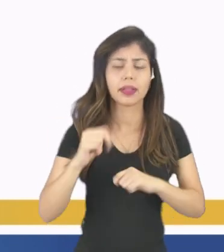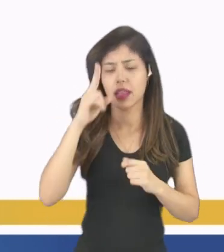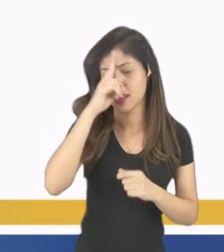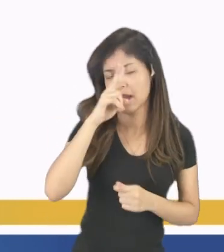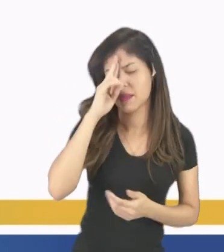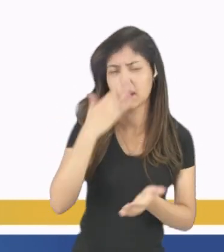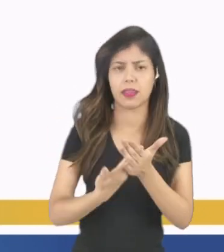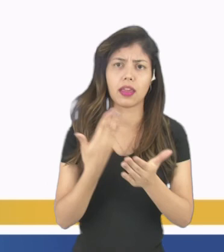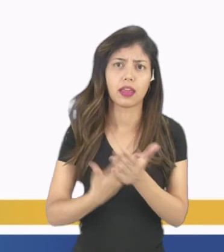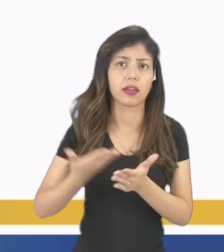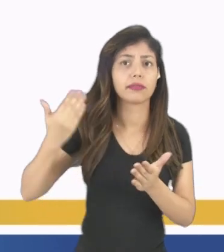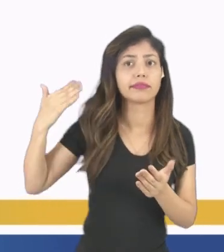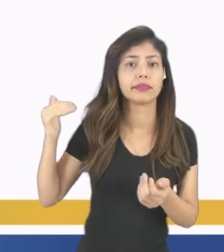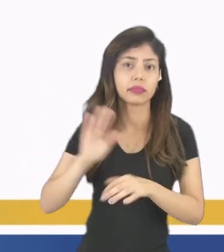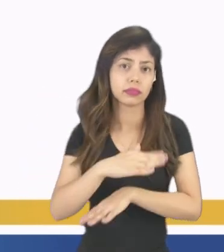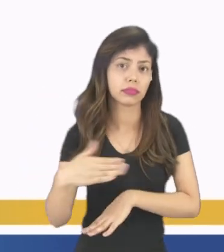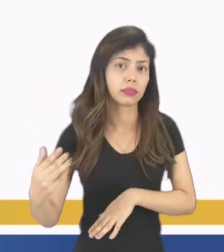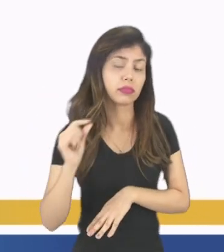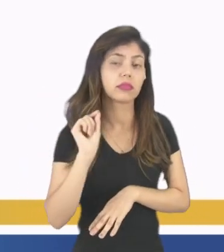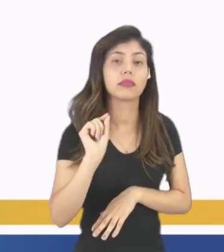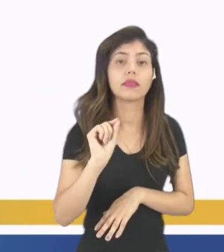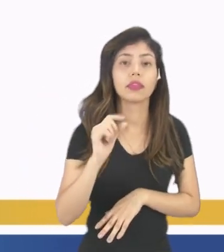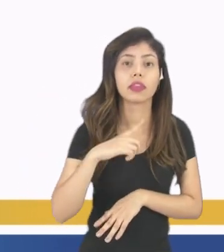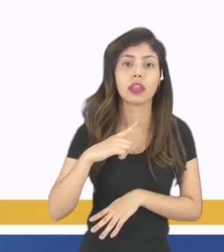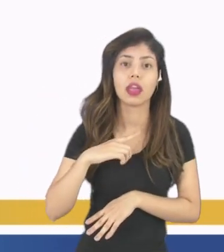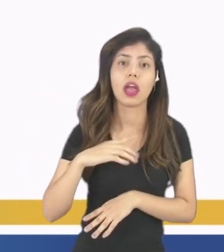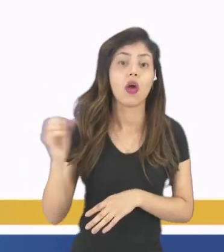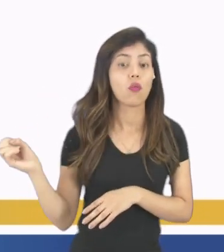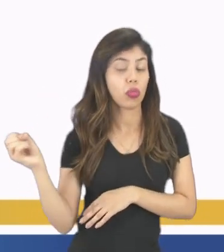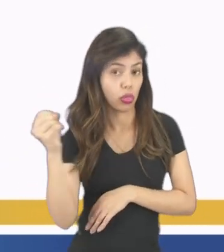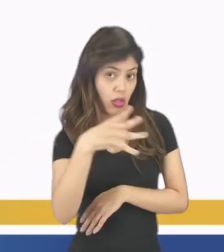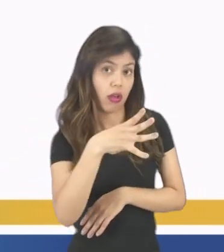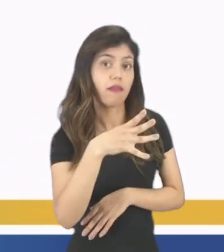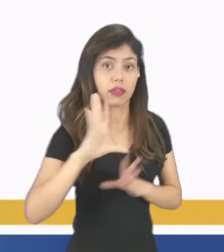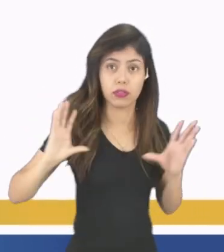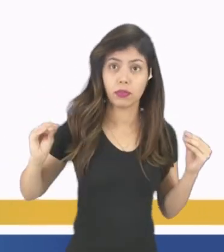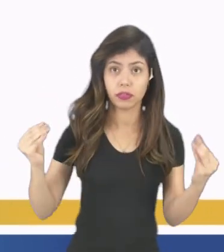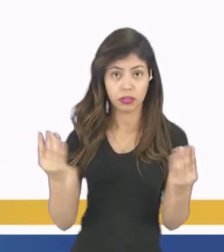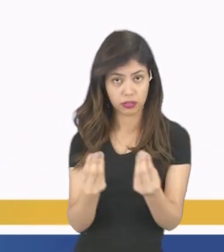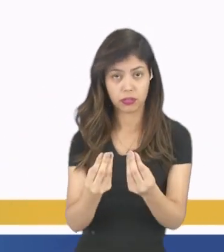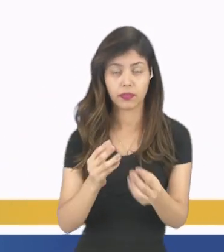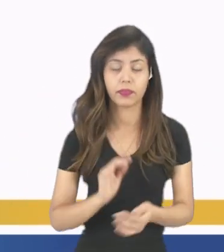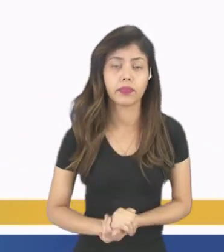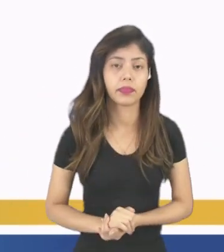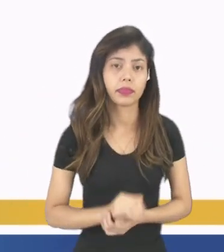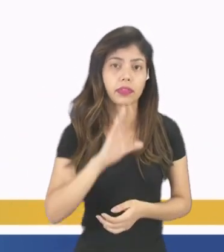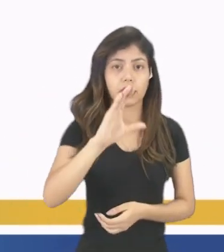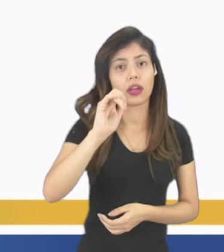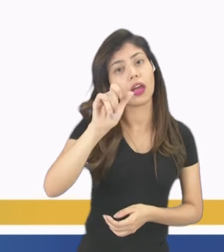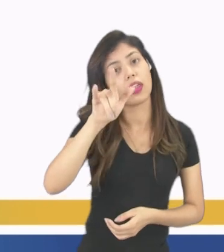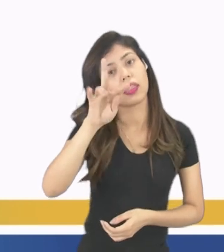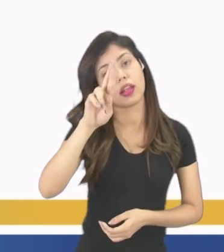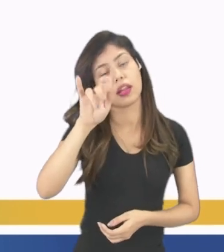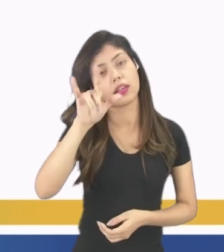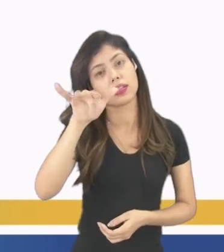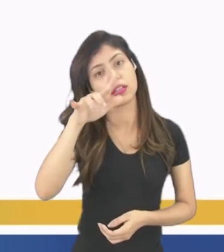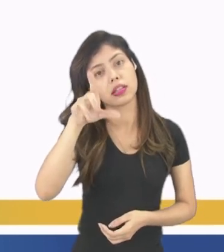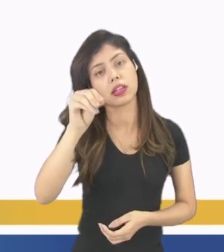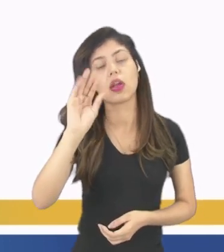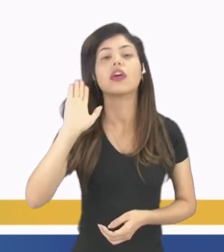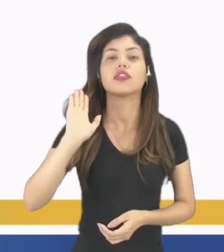relembrar na aula que a gente falou que é quando está tendo a formação de uma nova substância. E o catalisador é quando a gente utiliza